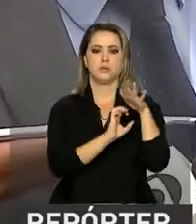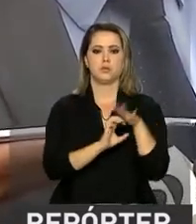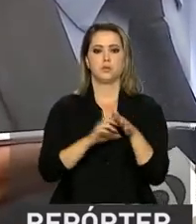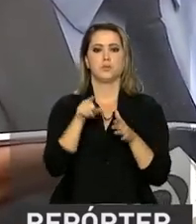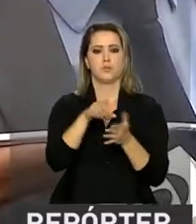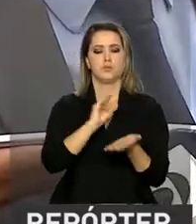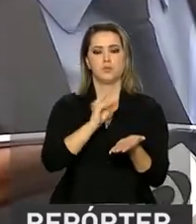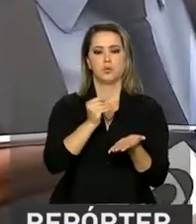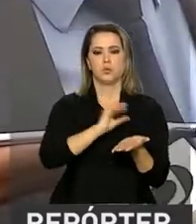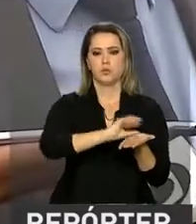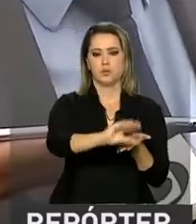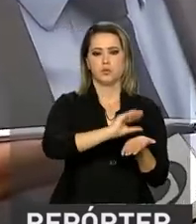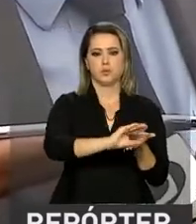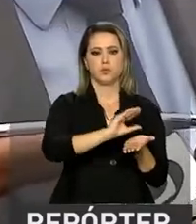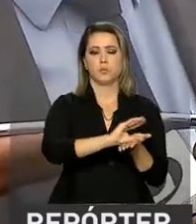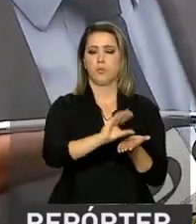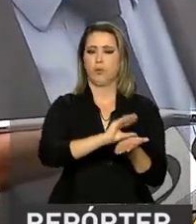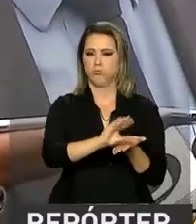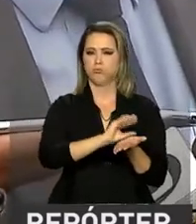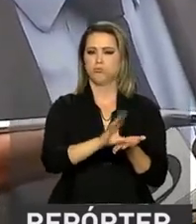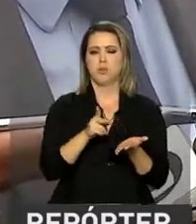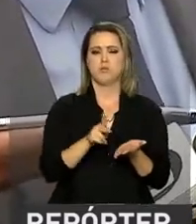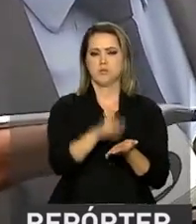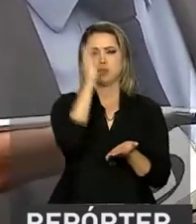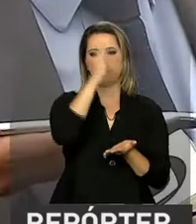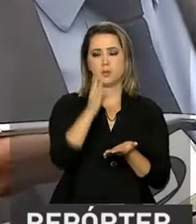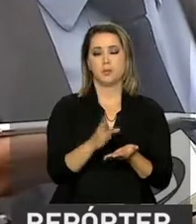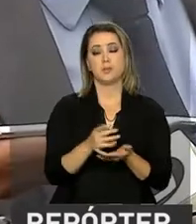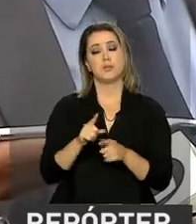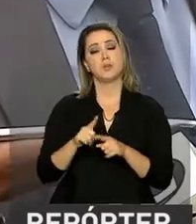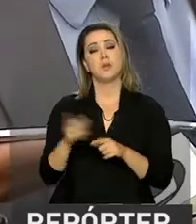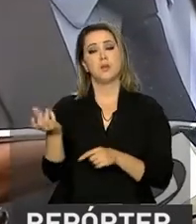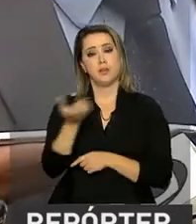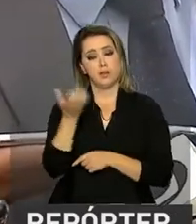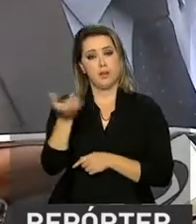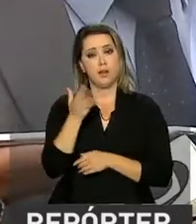investem fartamente. E ontem ainda revelaram esse interesse em investir ainda mais no Brasil.